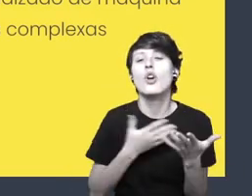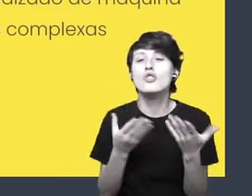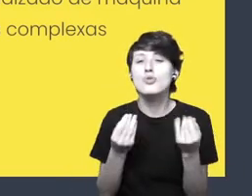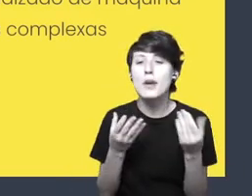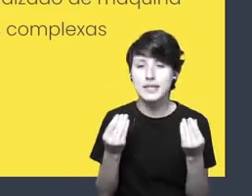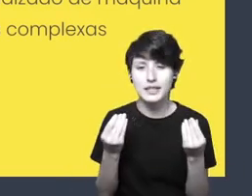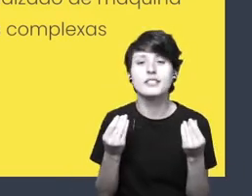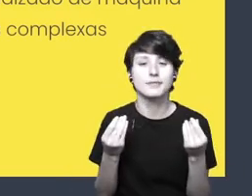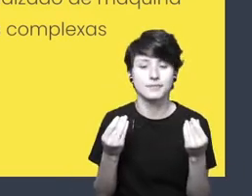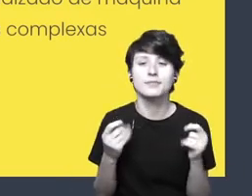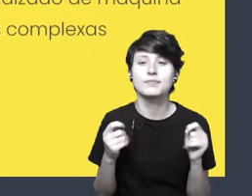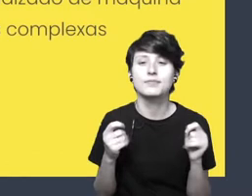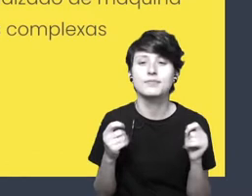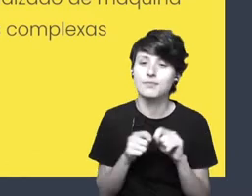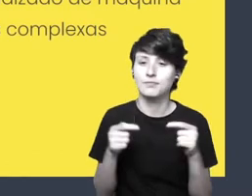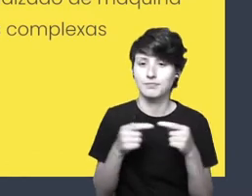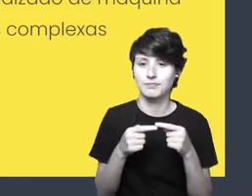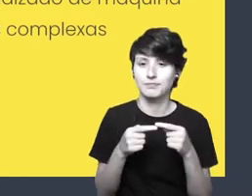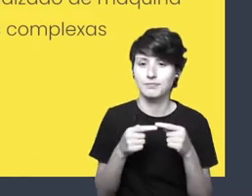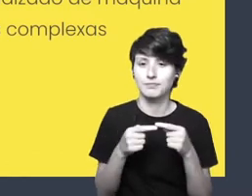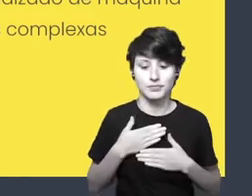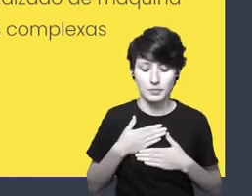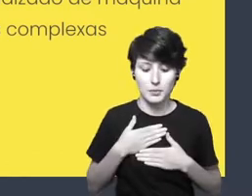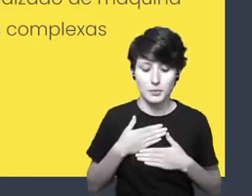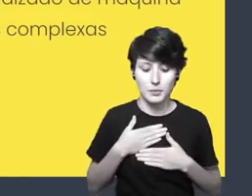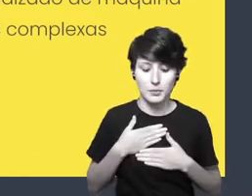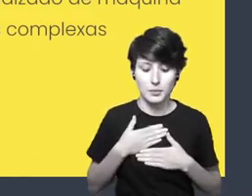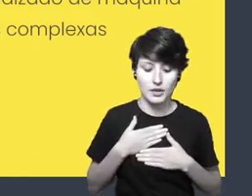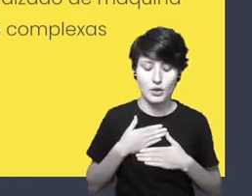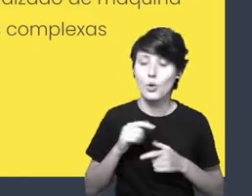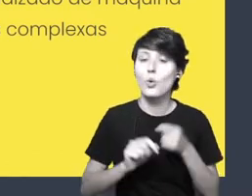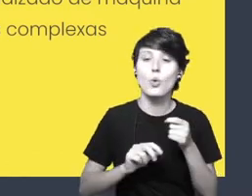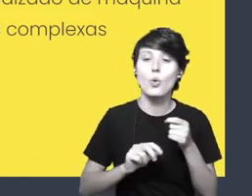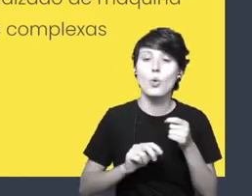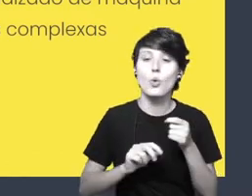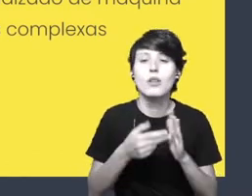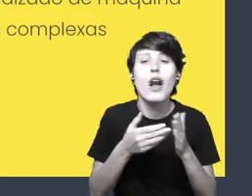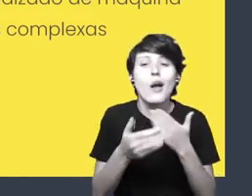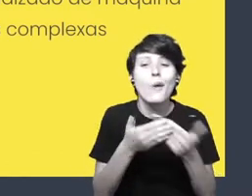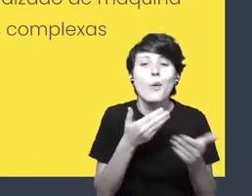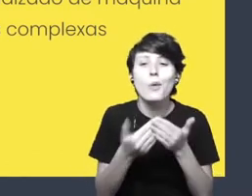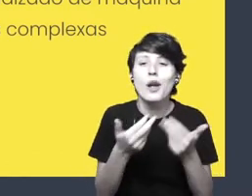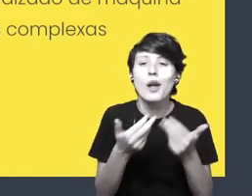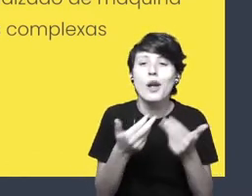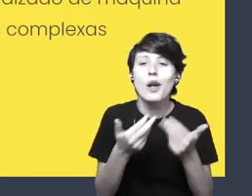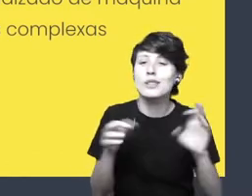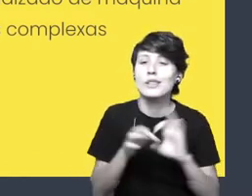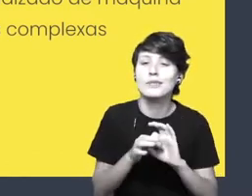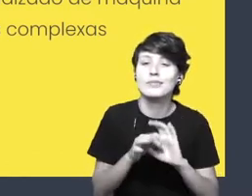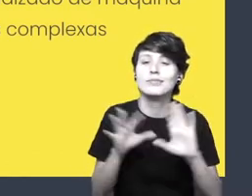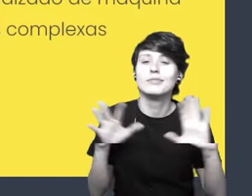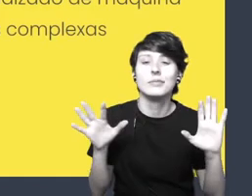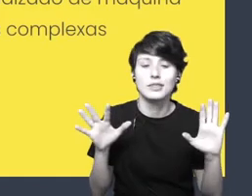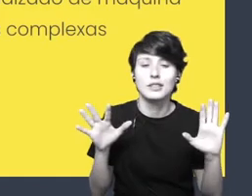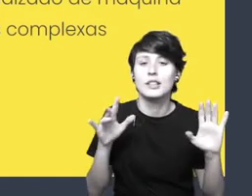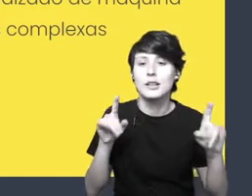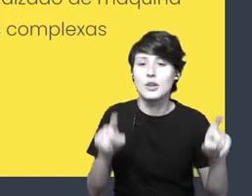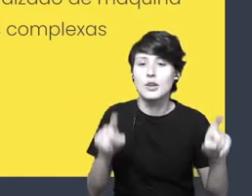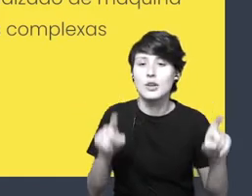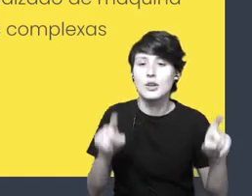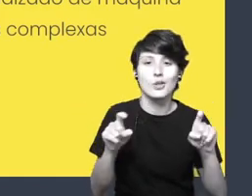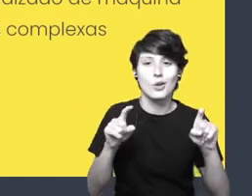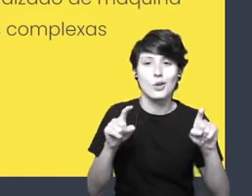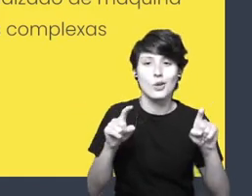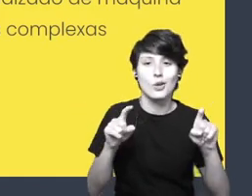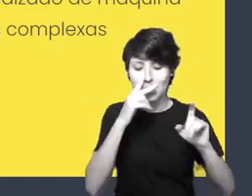faz sentido para mim. Que a inteligência artificial ela é qualquer coisa que permite os computadores se comportarem como